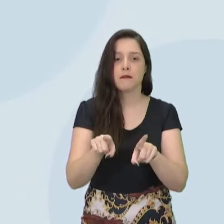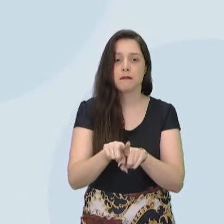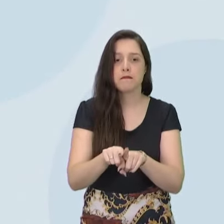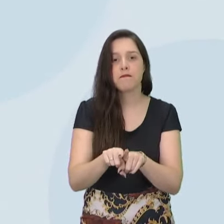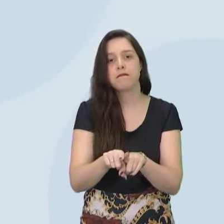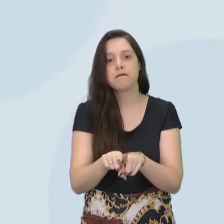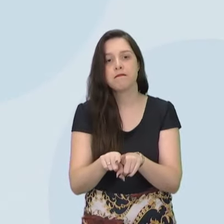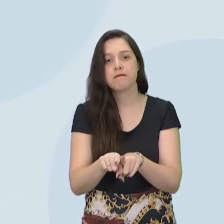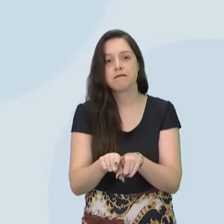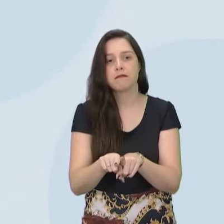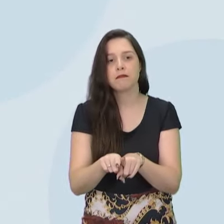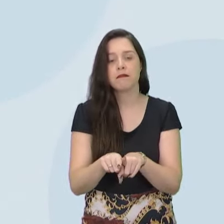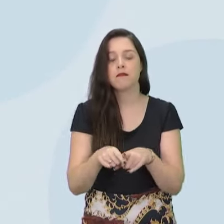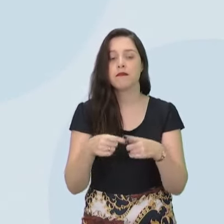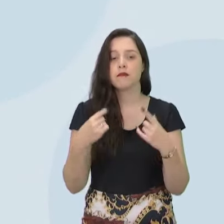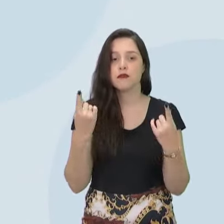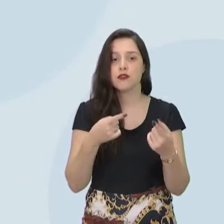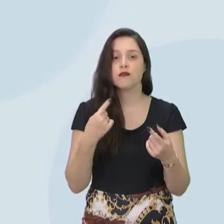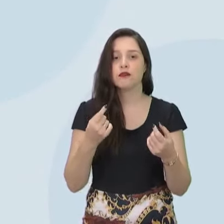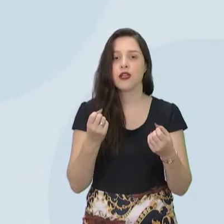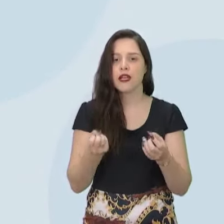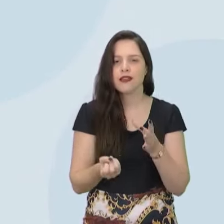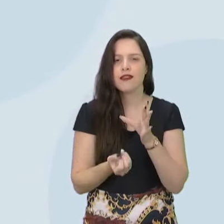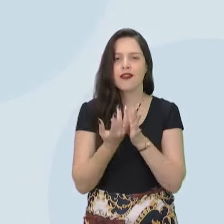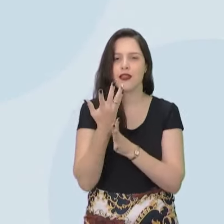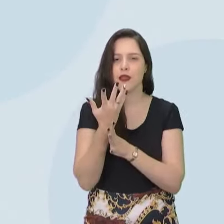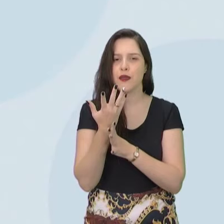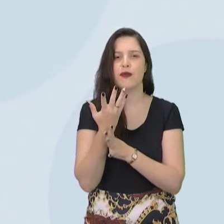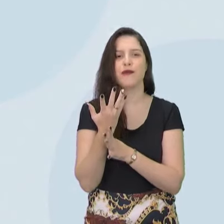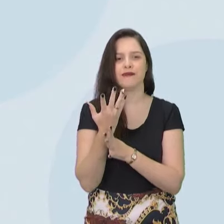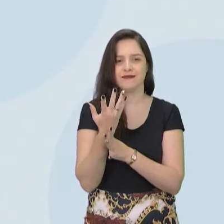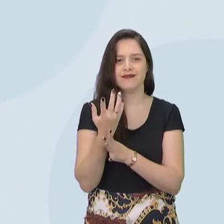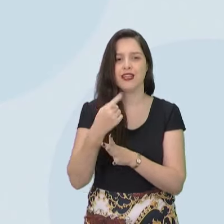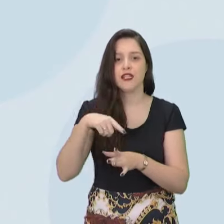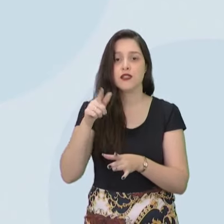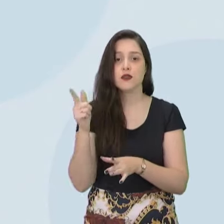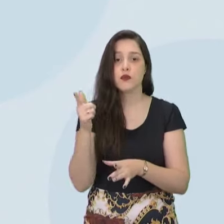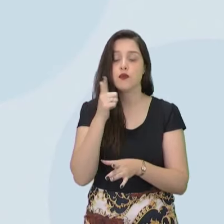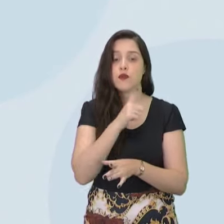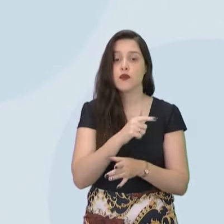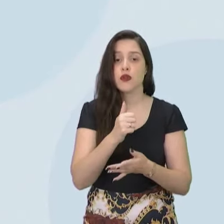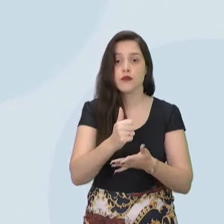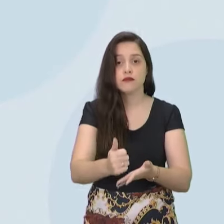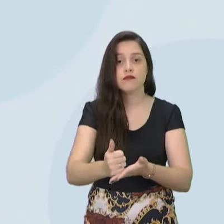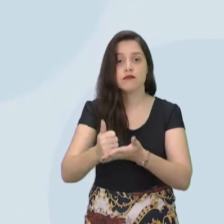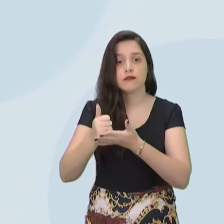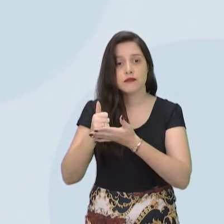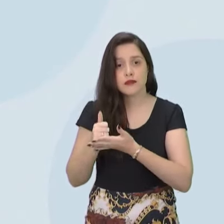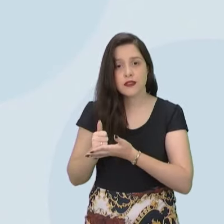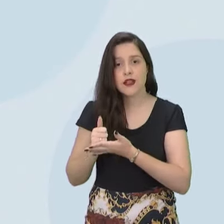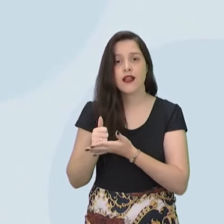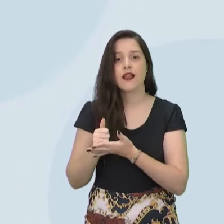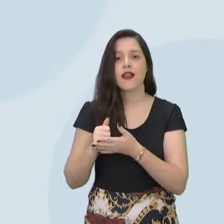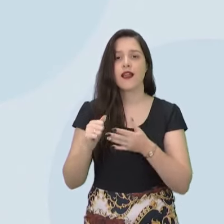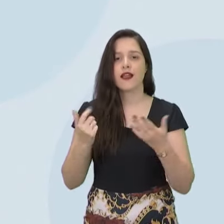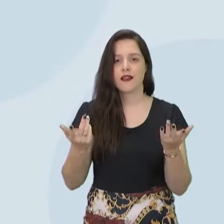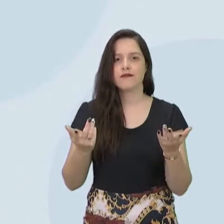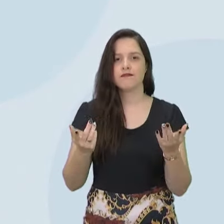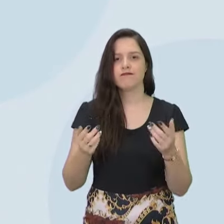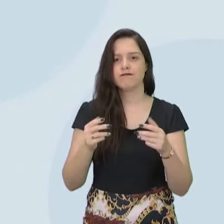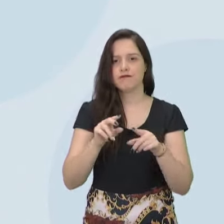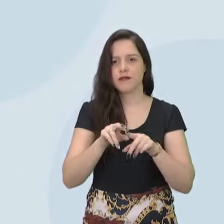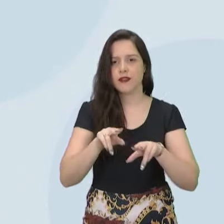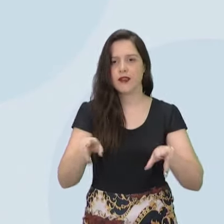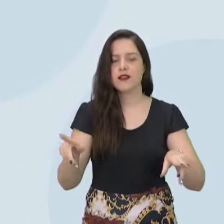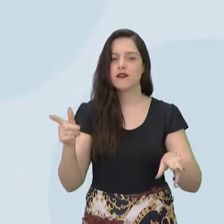eles criem atividades que eles consigam trazer o mundo real, digamos assim, né? Eles